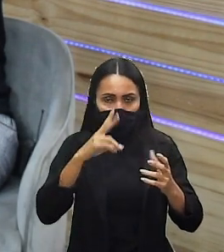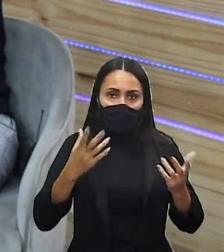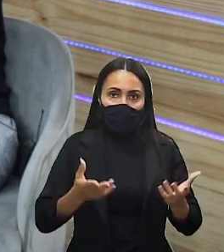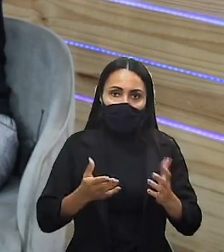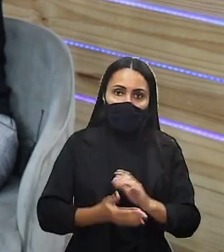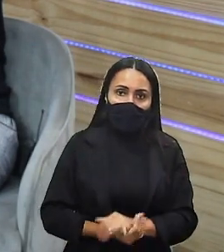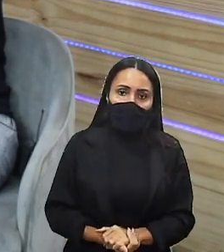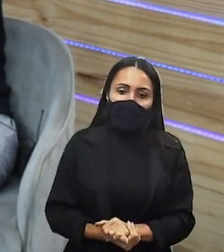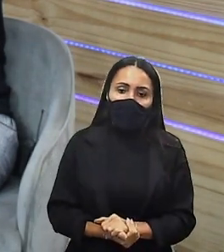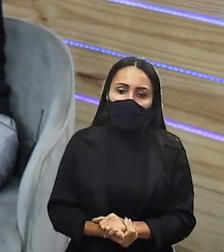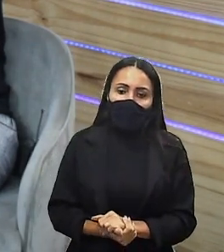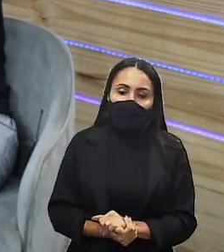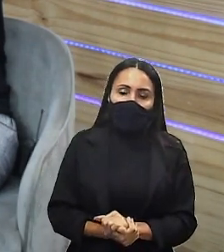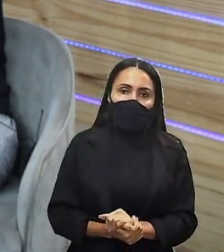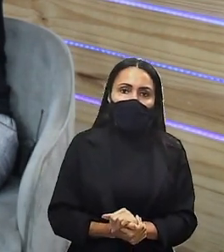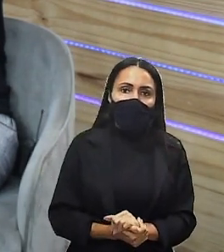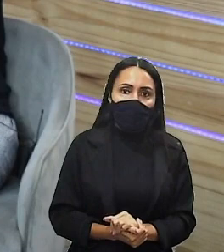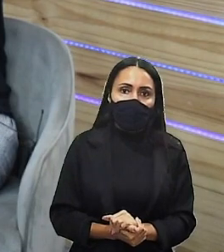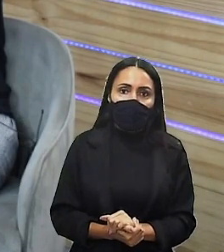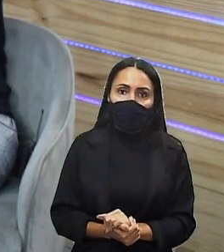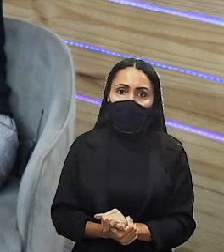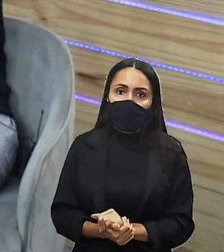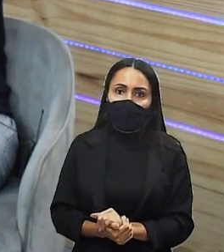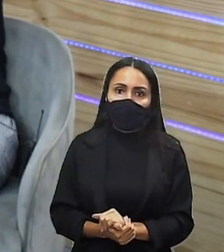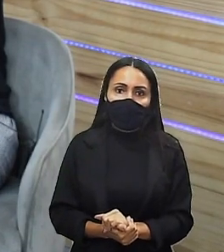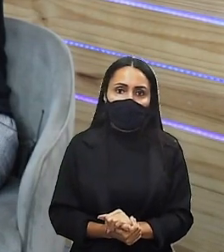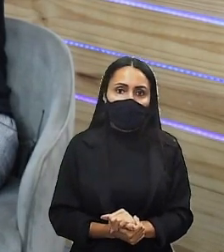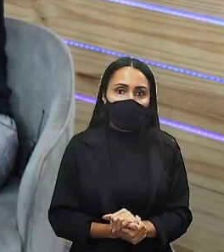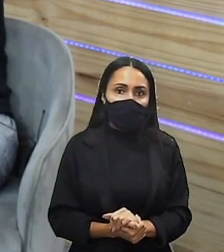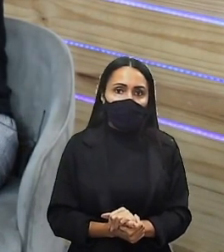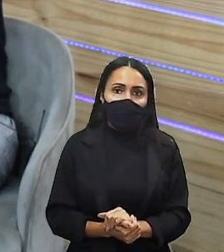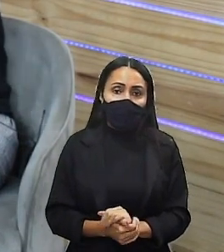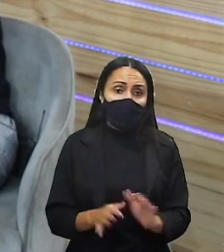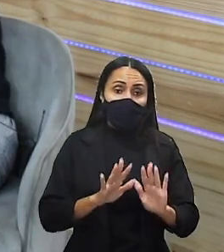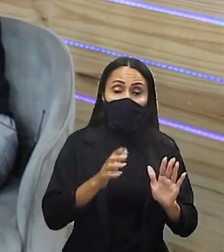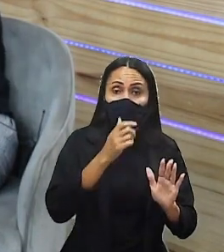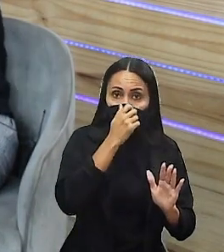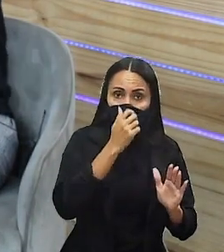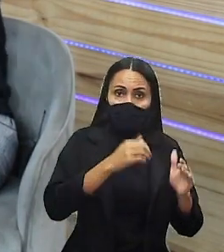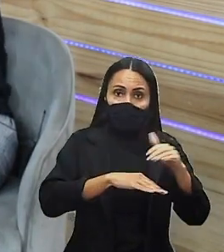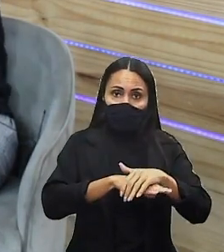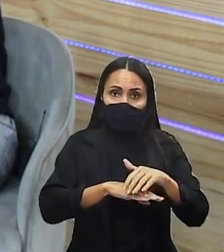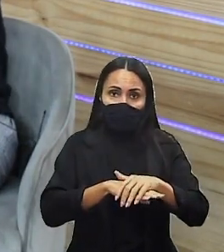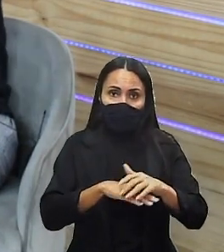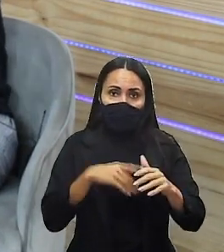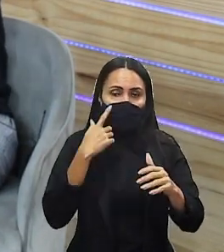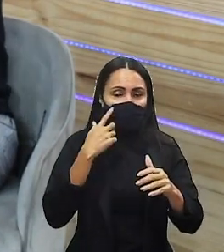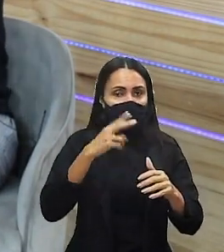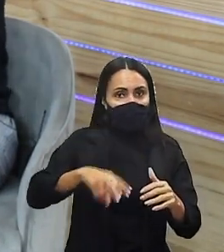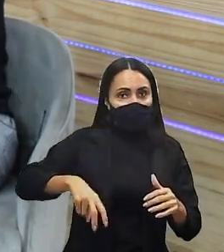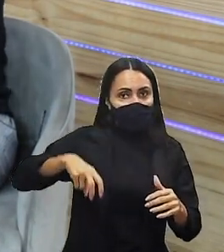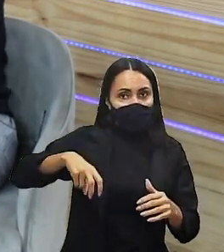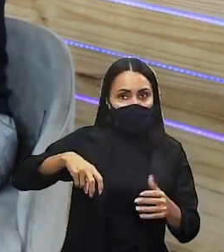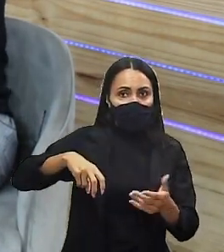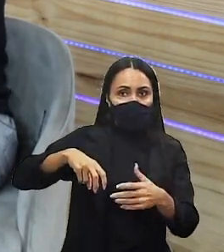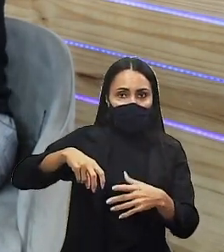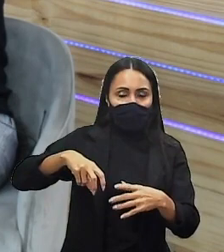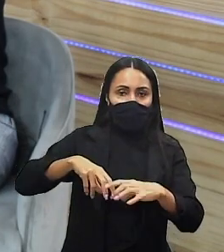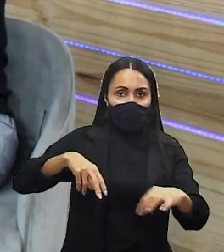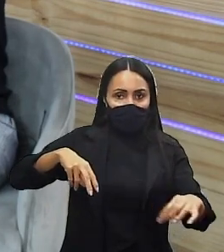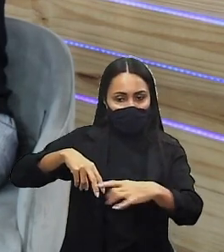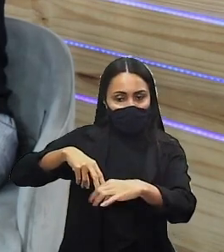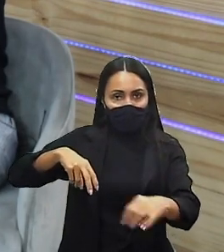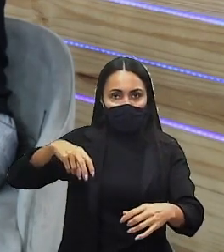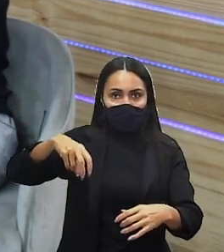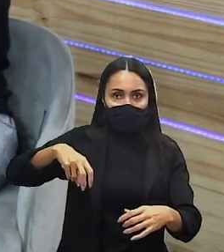donos ou do dono daquele sapato. Se o sapato não couber nos pés, você vai com o sapato e fica com o sapato no dedo, né? Mas vai ouvir a história